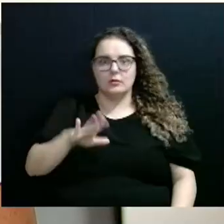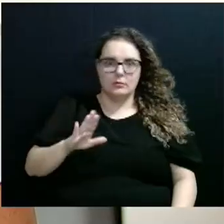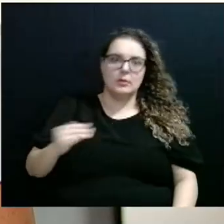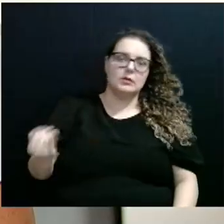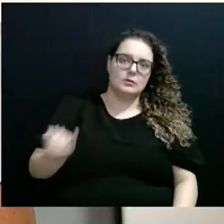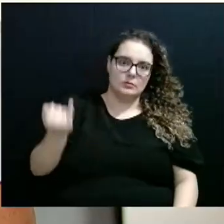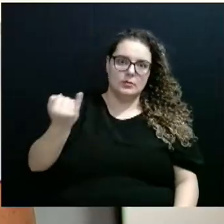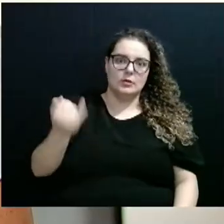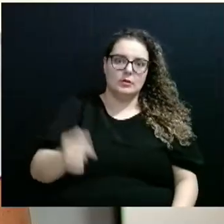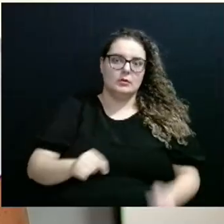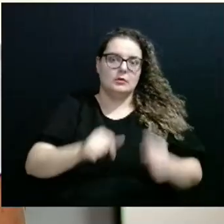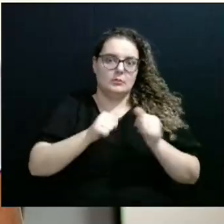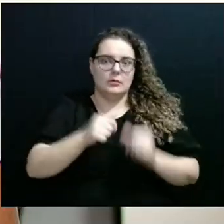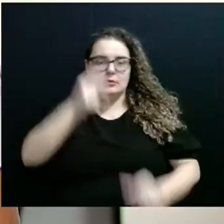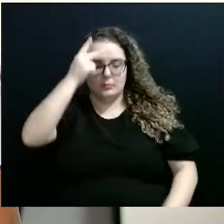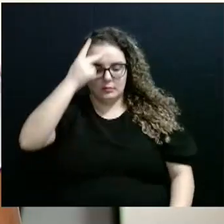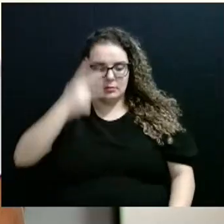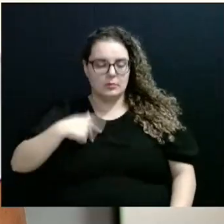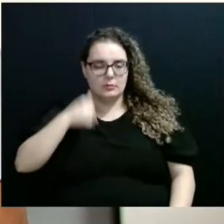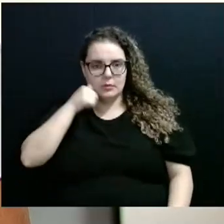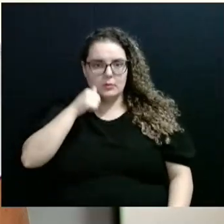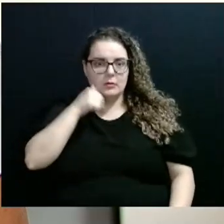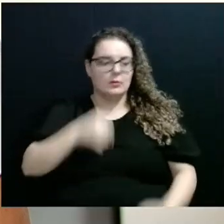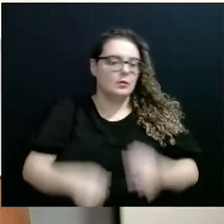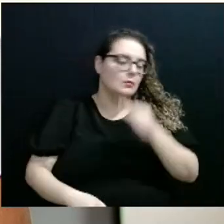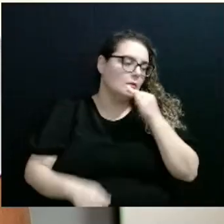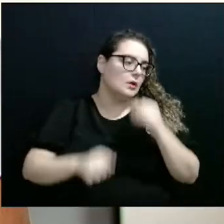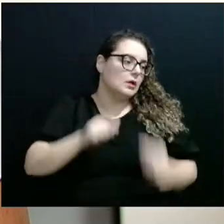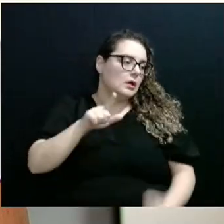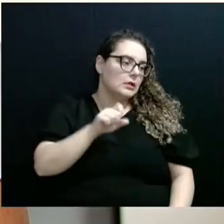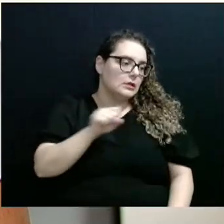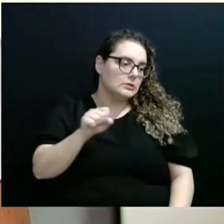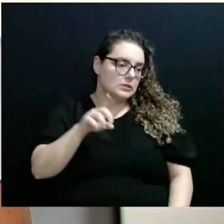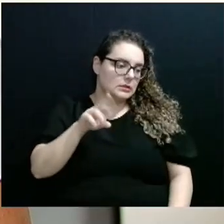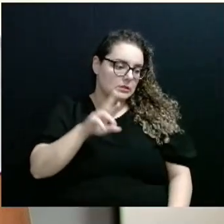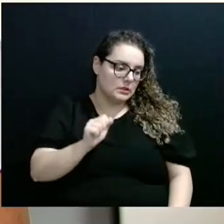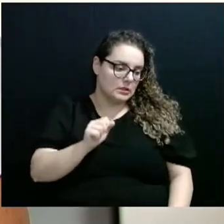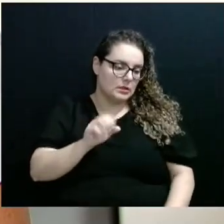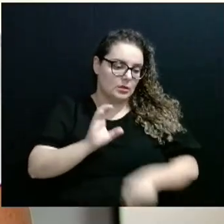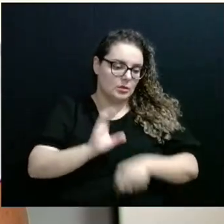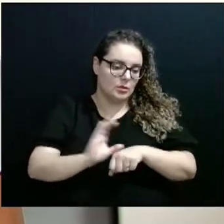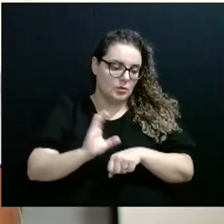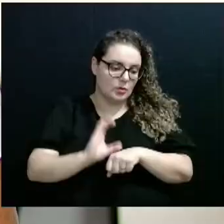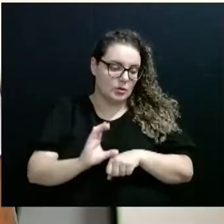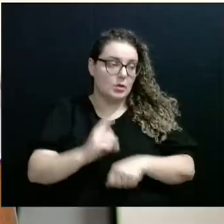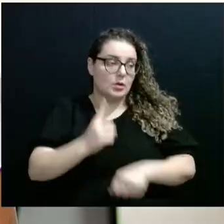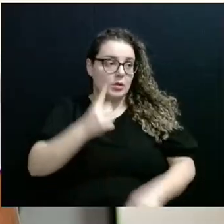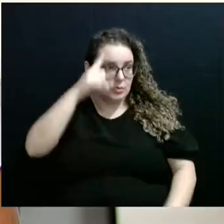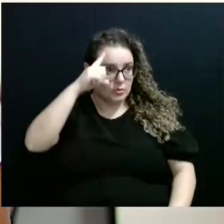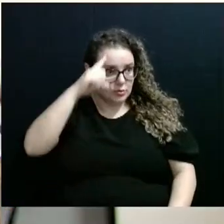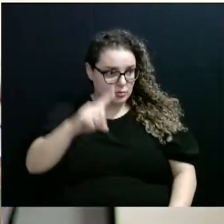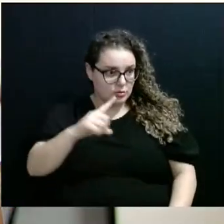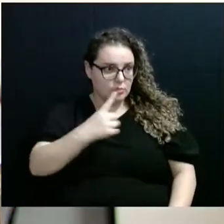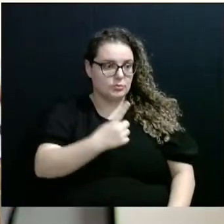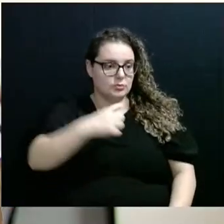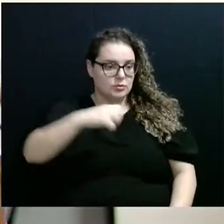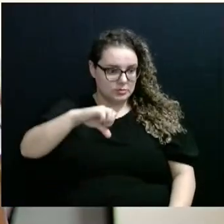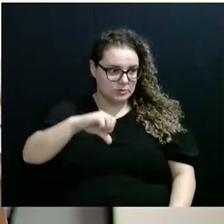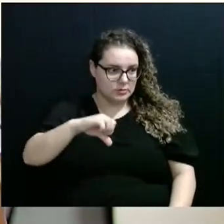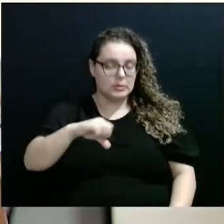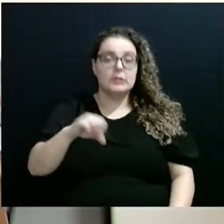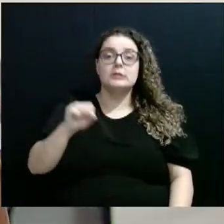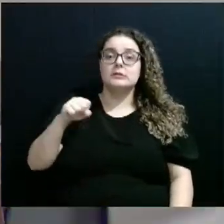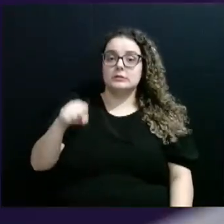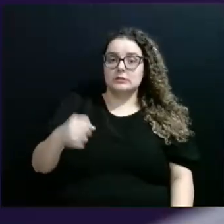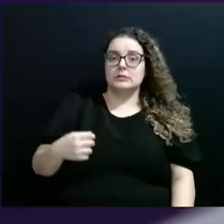para elas. Perfeito. E, Alessandra, o curso, ele é de um dia só, no dia 19, né? Exatamente, são 2